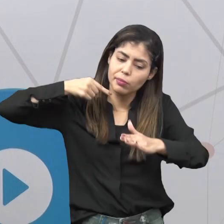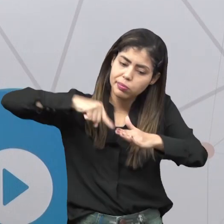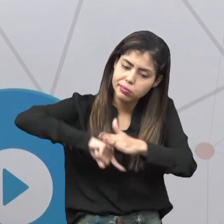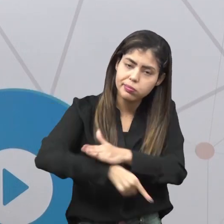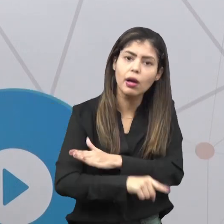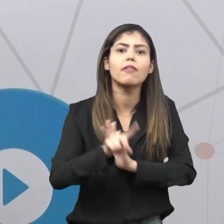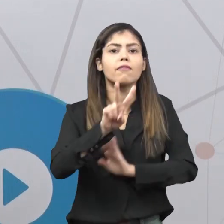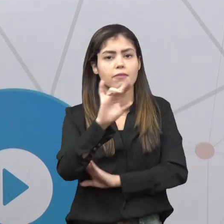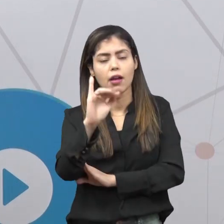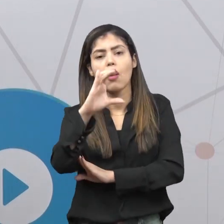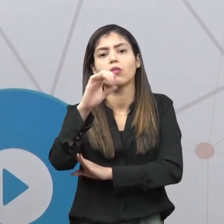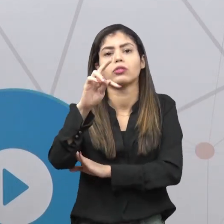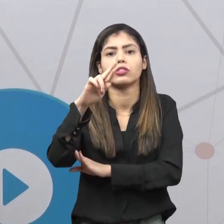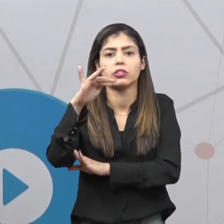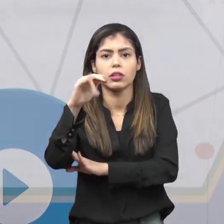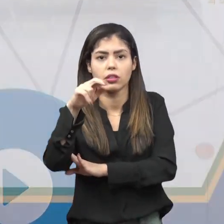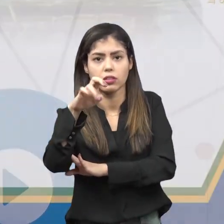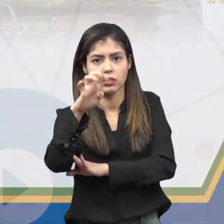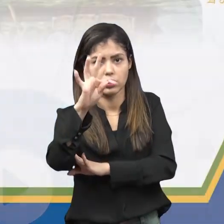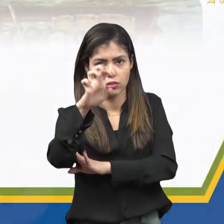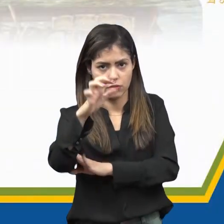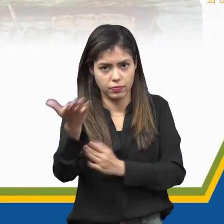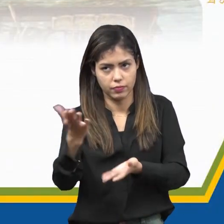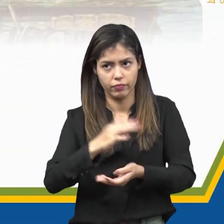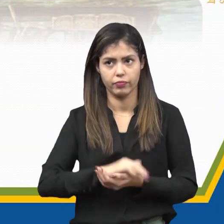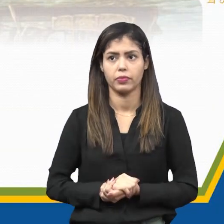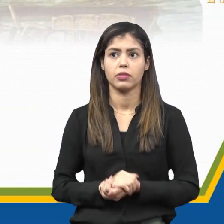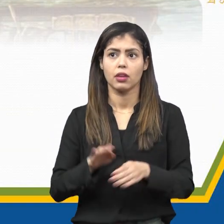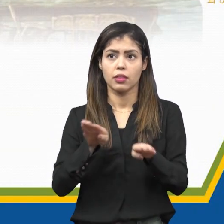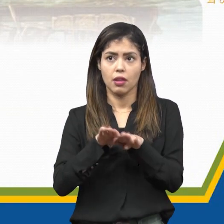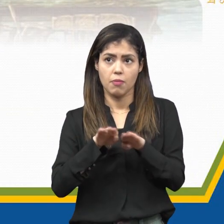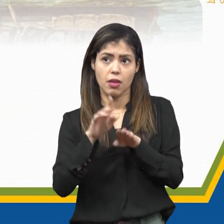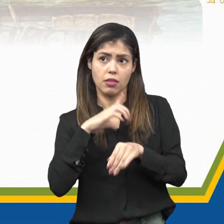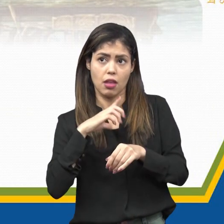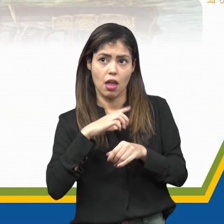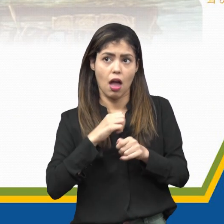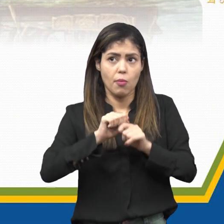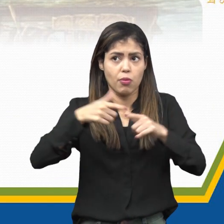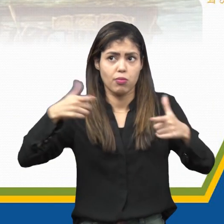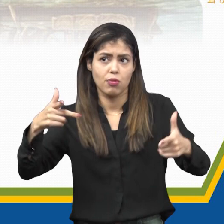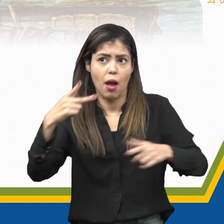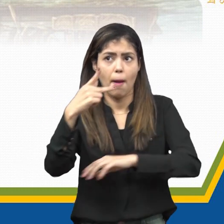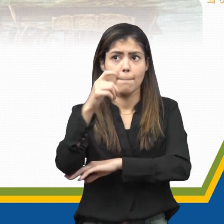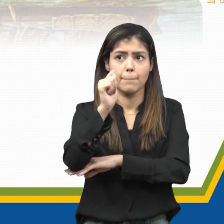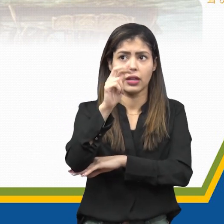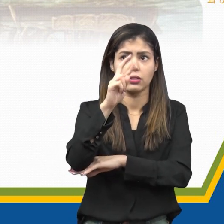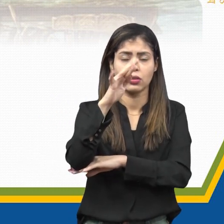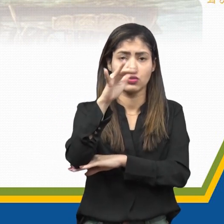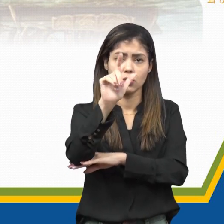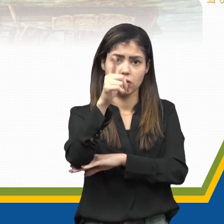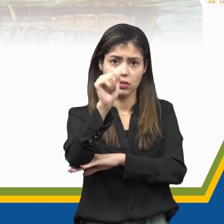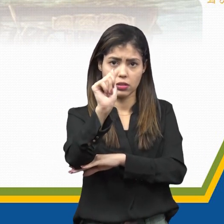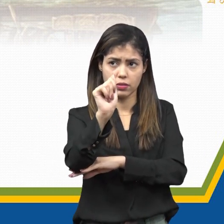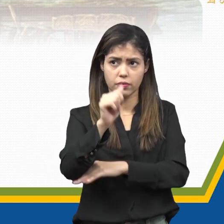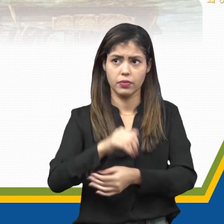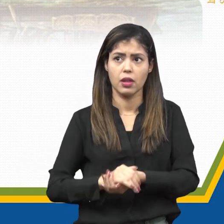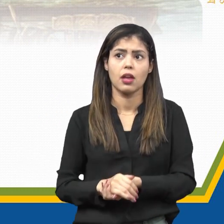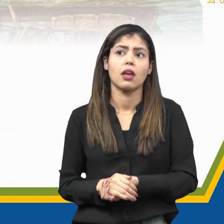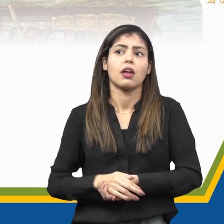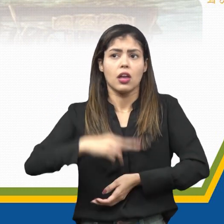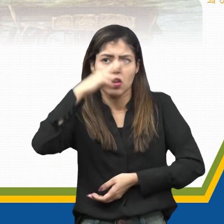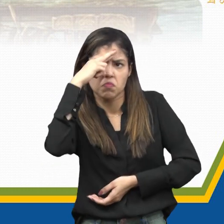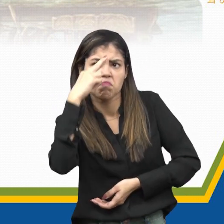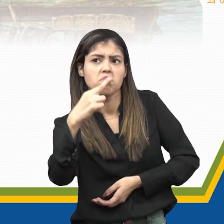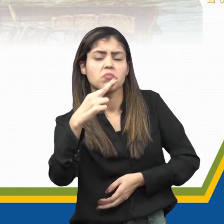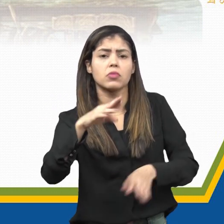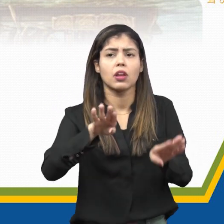aí ao continente. A gente tem também as expedições de patrulha ou guarda-costas, né? Que eram responsáveis